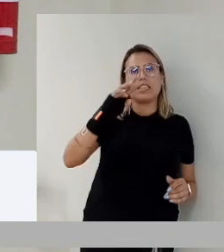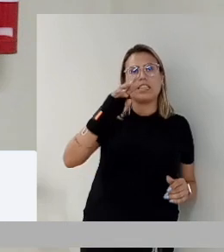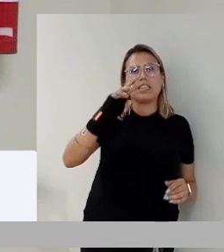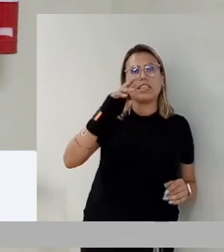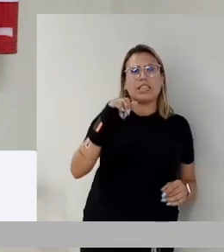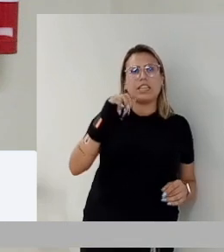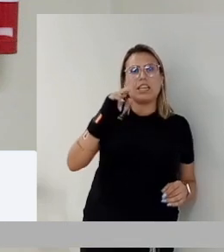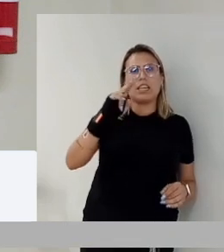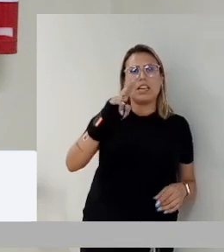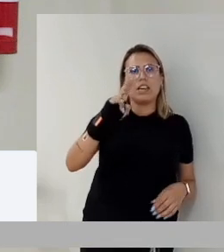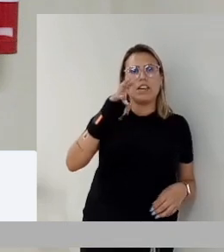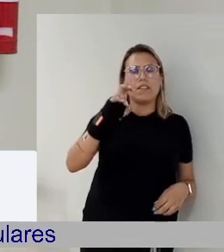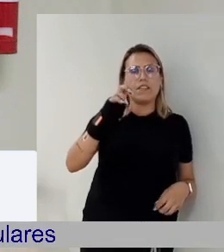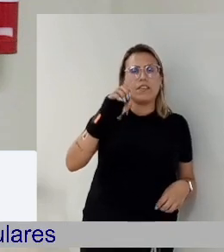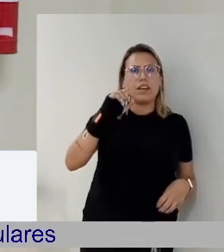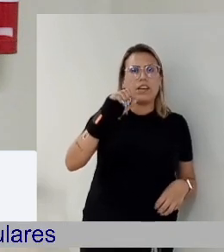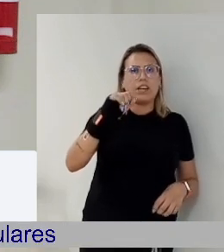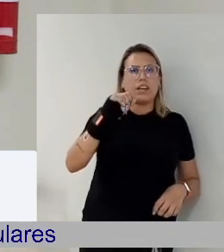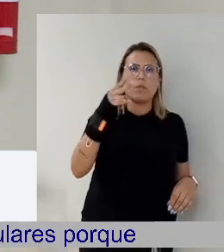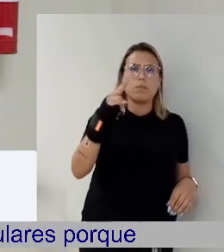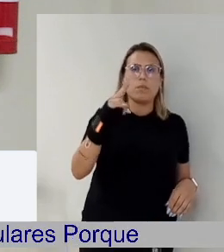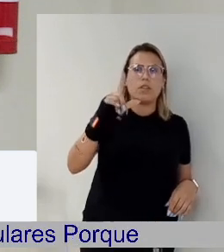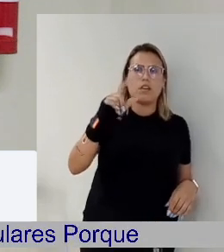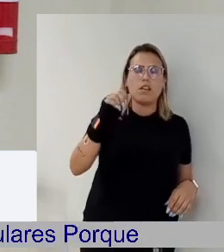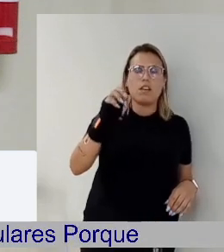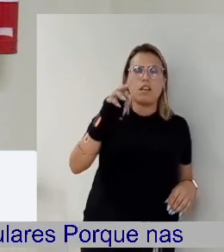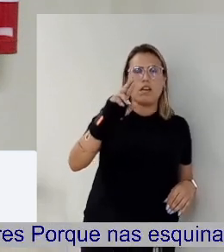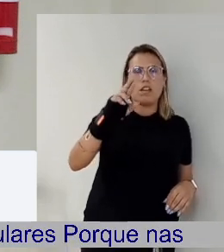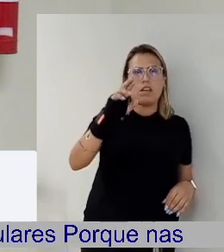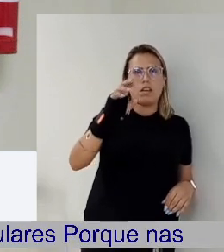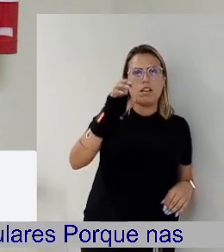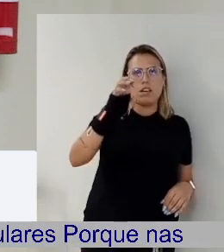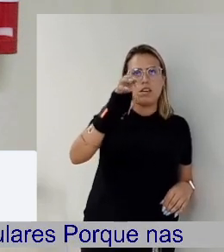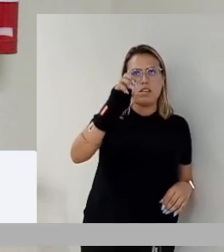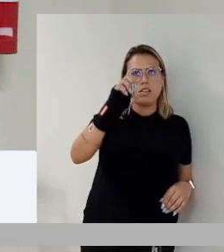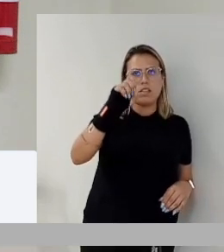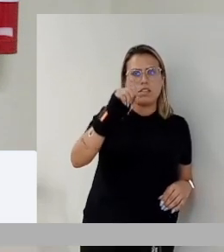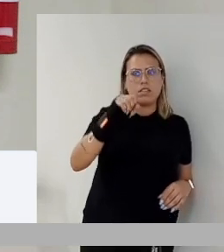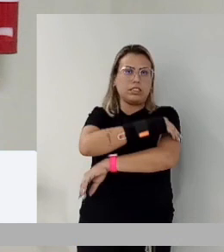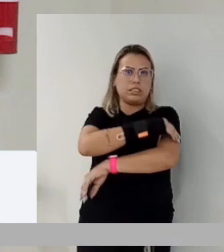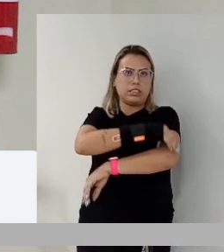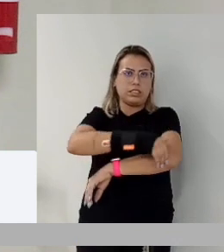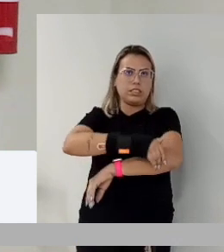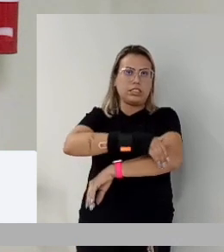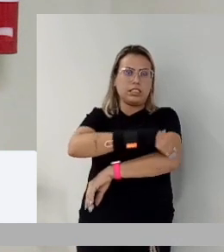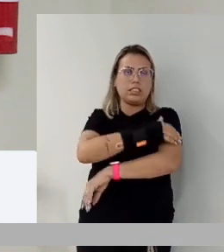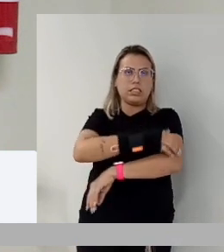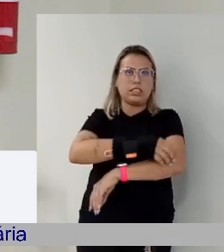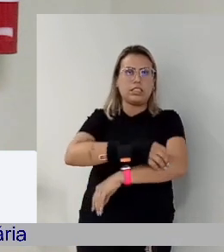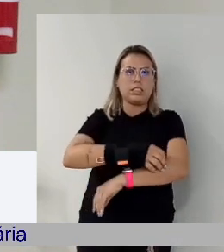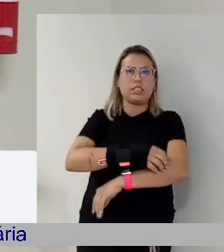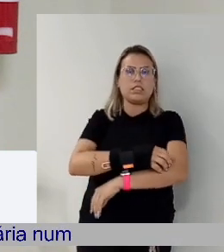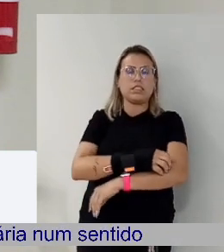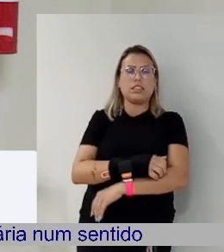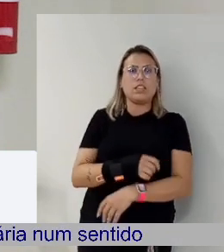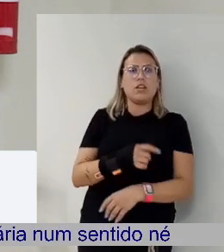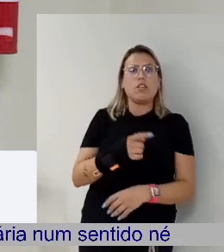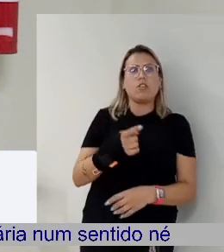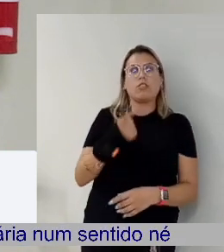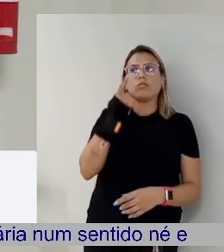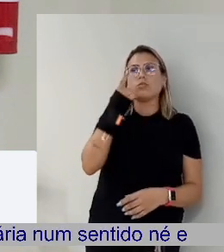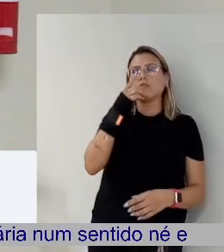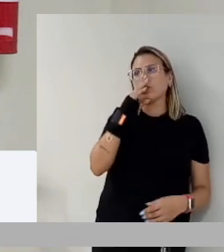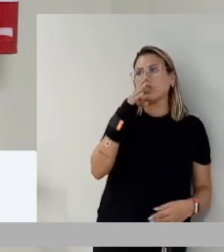né no bairro das populares Porque nas esquinas Às vezes a luminária só tinha uma luminária num sentido né e